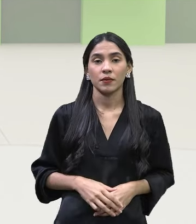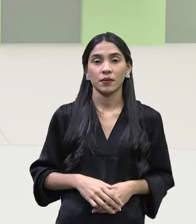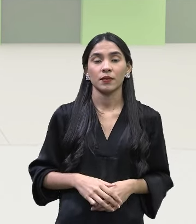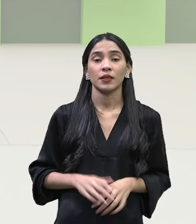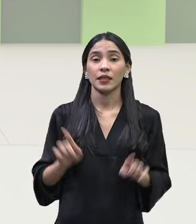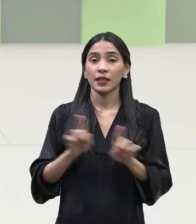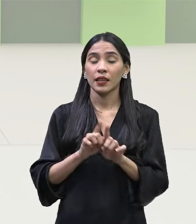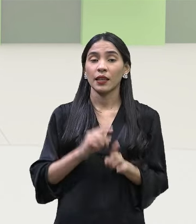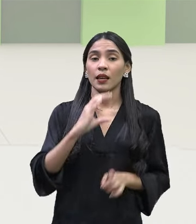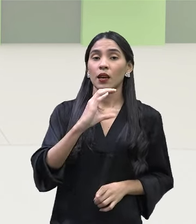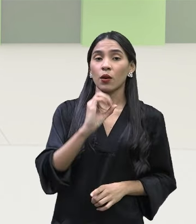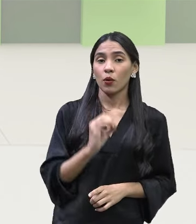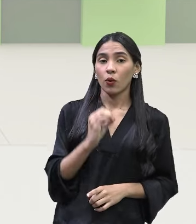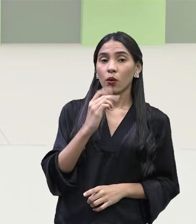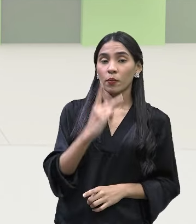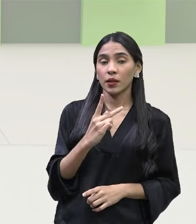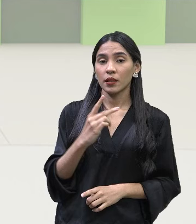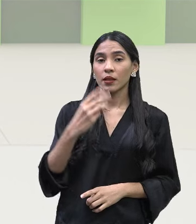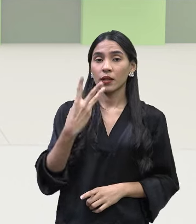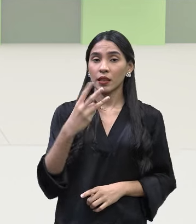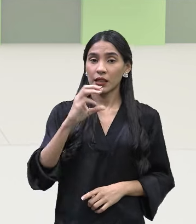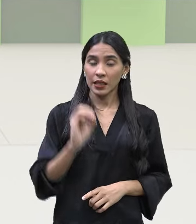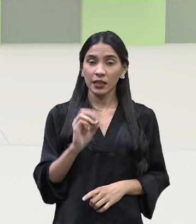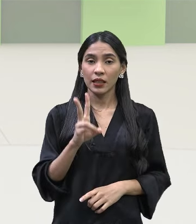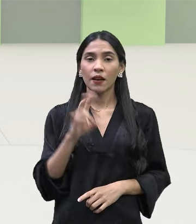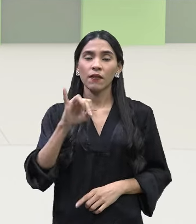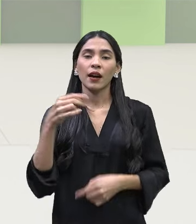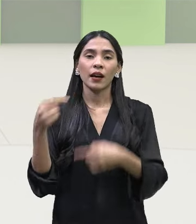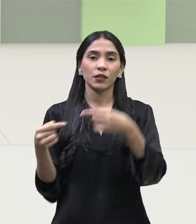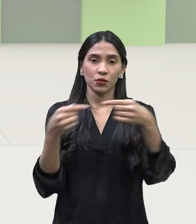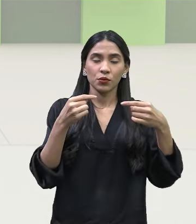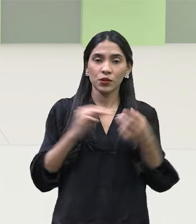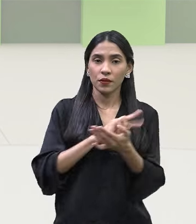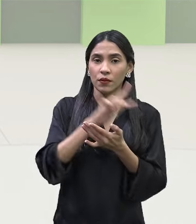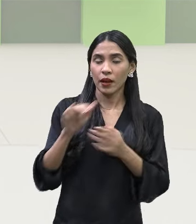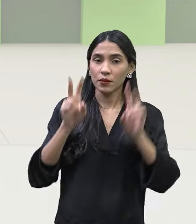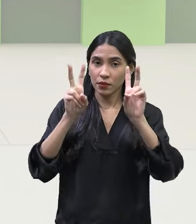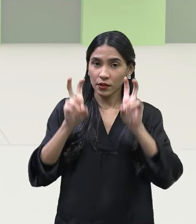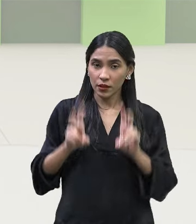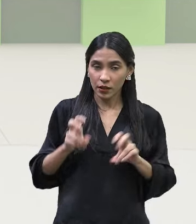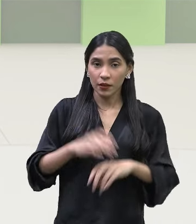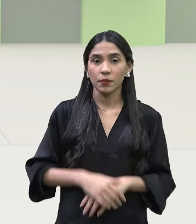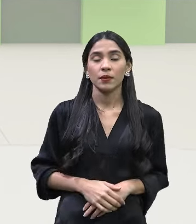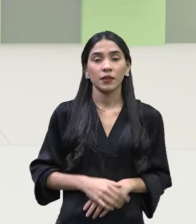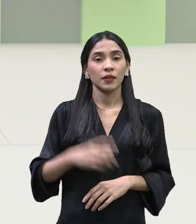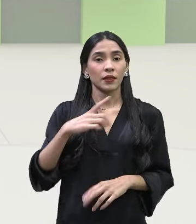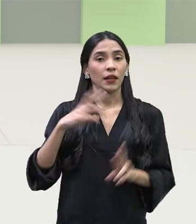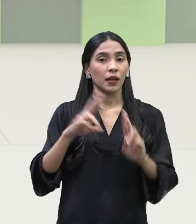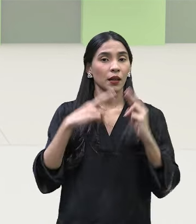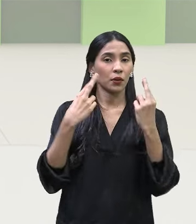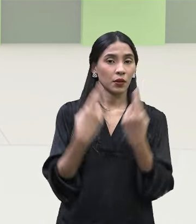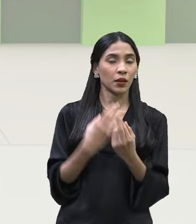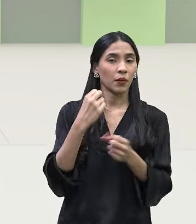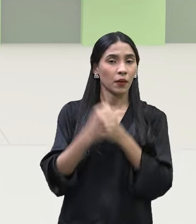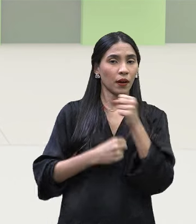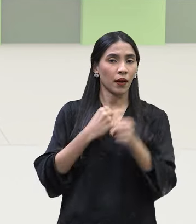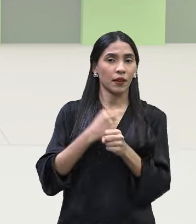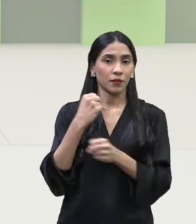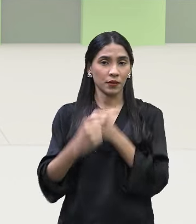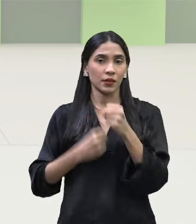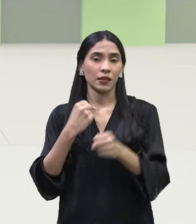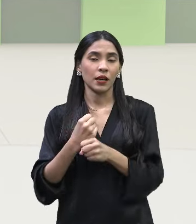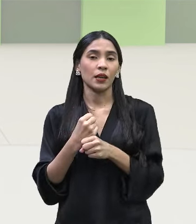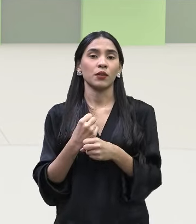a COP30 e essa COP30 vai discutir também várias coisas. Nós temos reuniões de anos em anos, onde